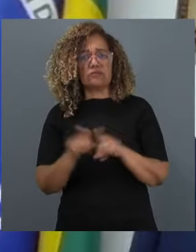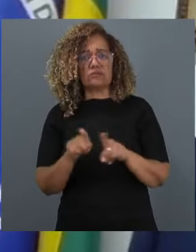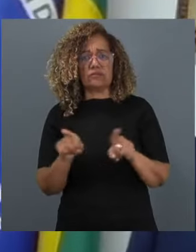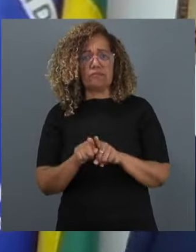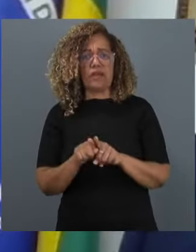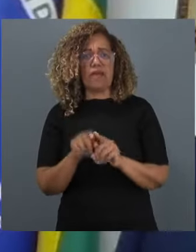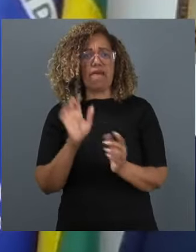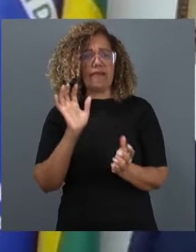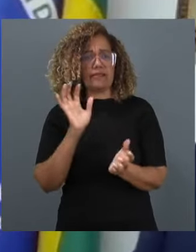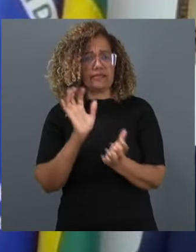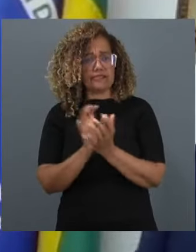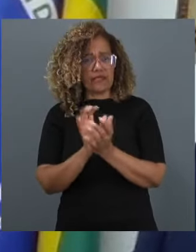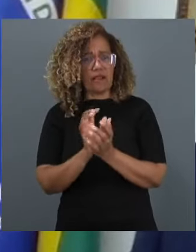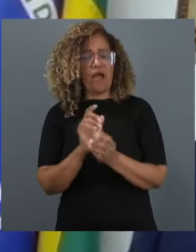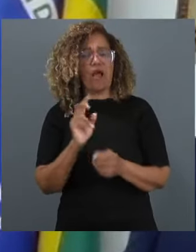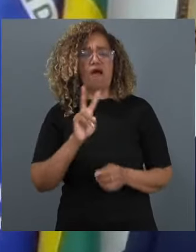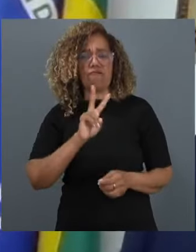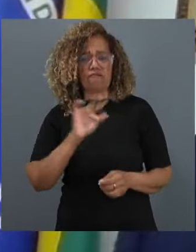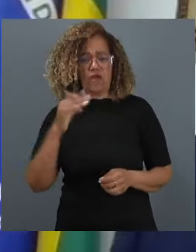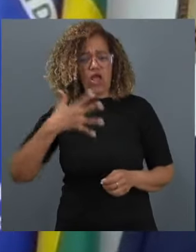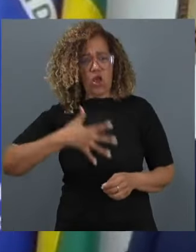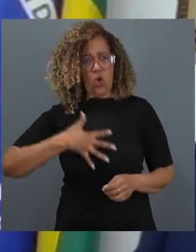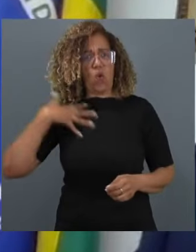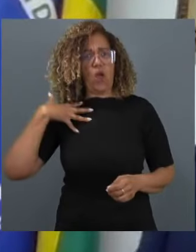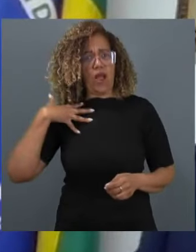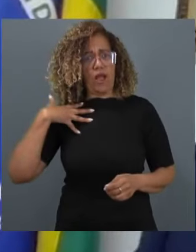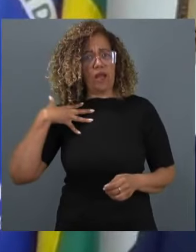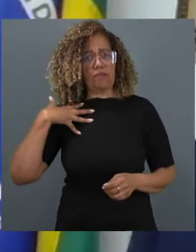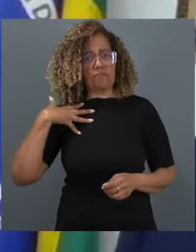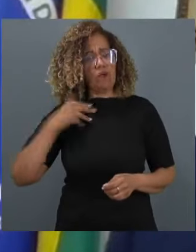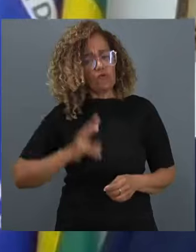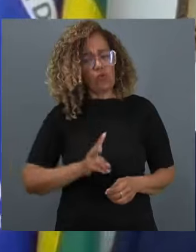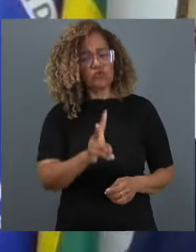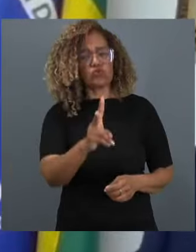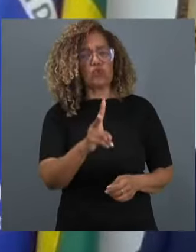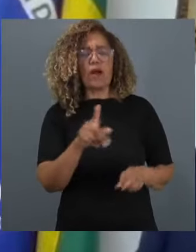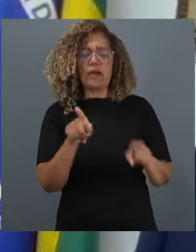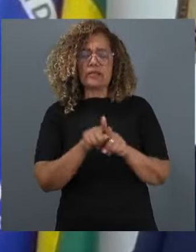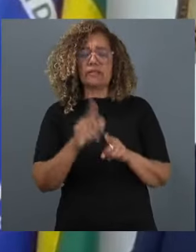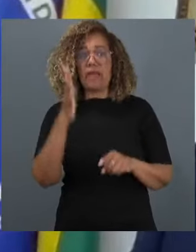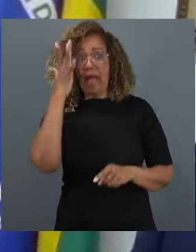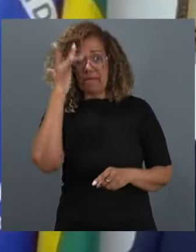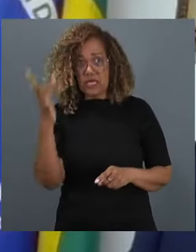Senado Federal, eu vou honrar, eu vou dignificar e vou brigar amanhã